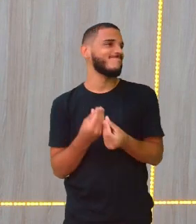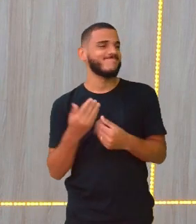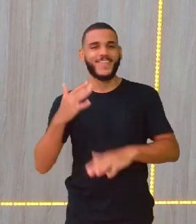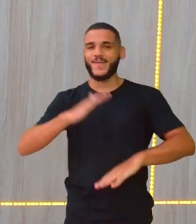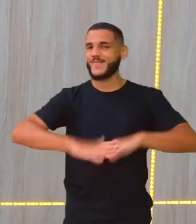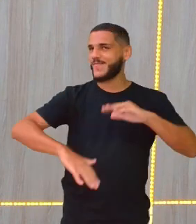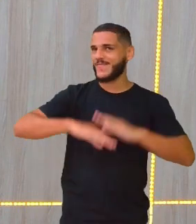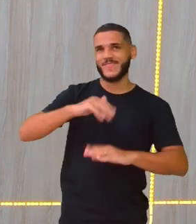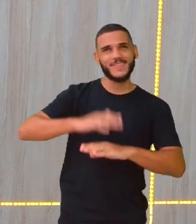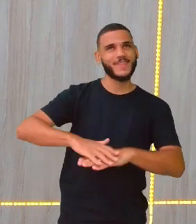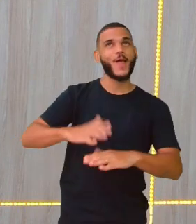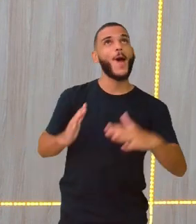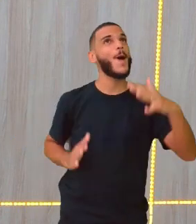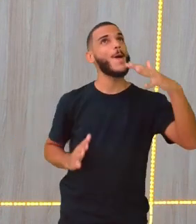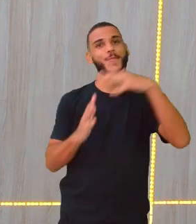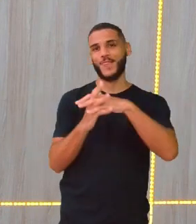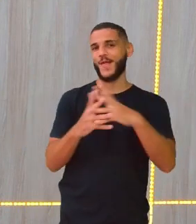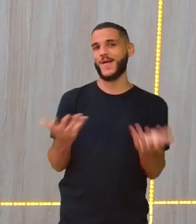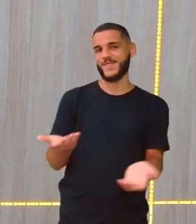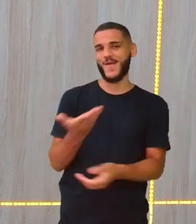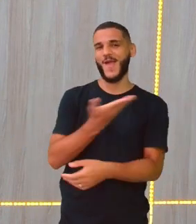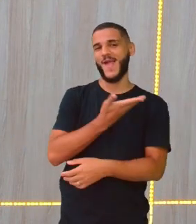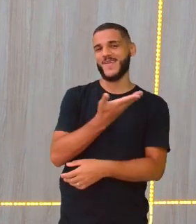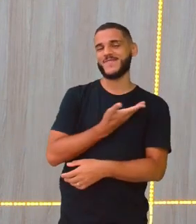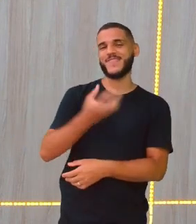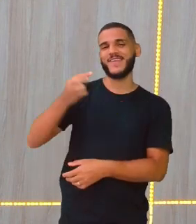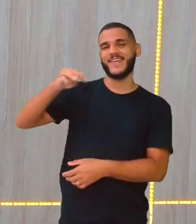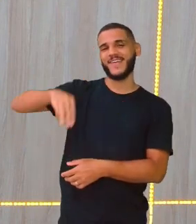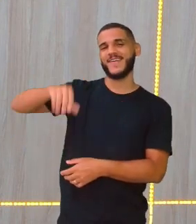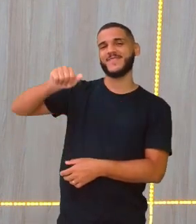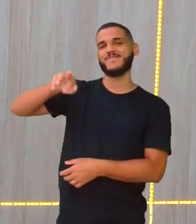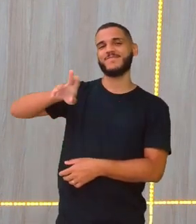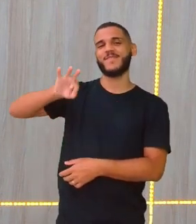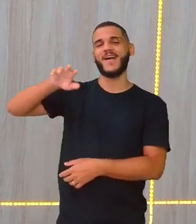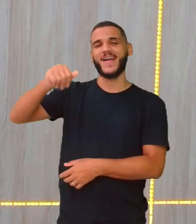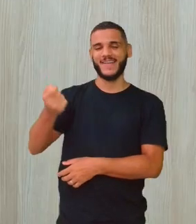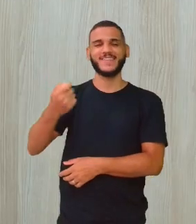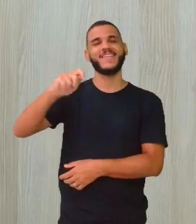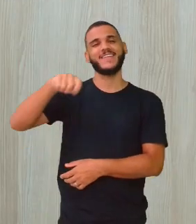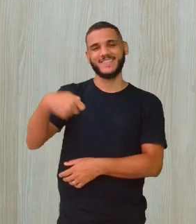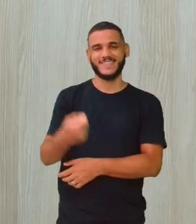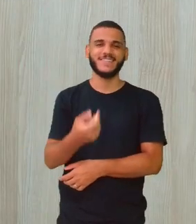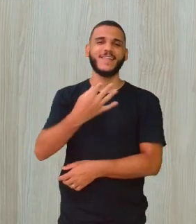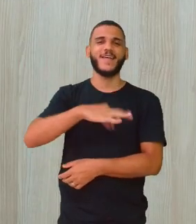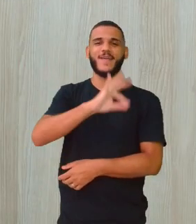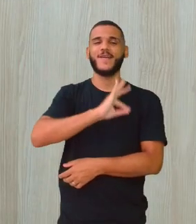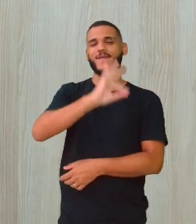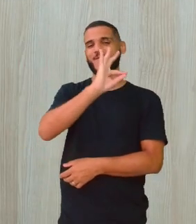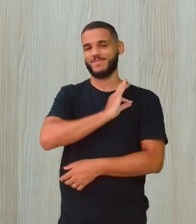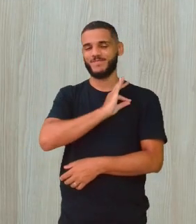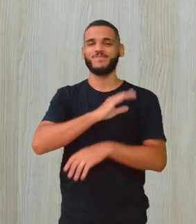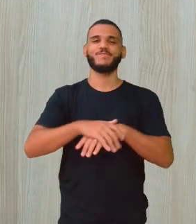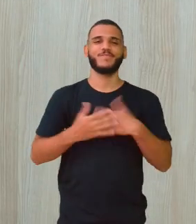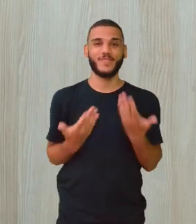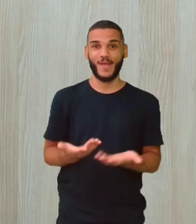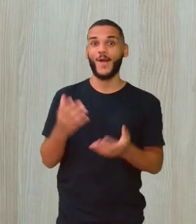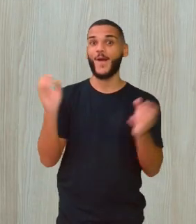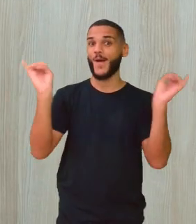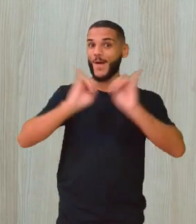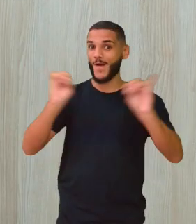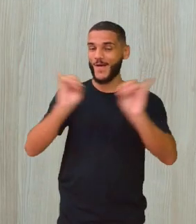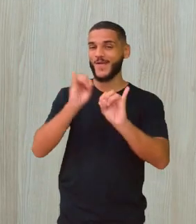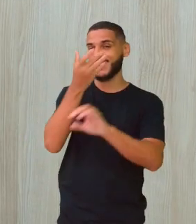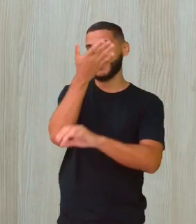minha colega, minha parceira, professora Marta. Olá, coleguinhas do 7º ano,